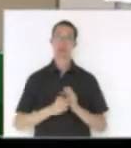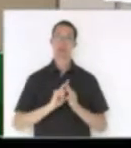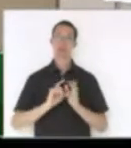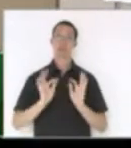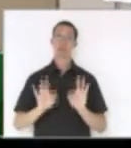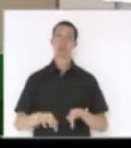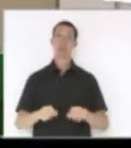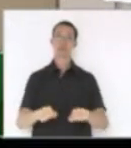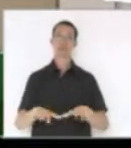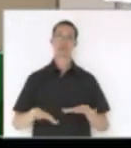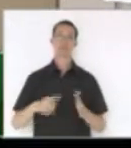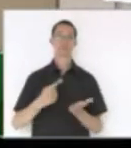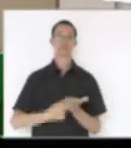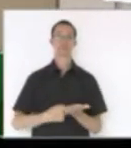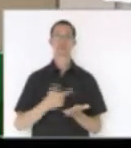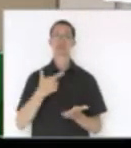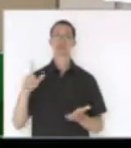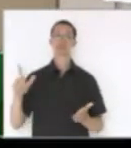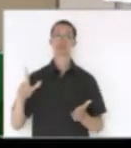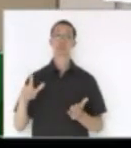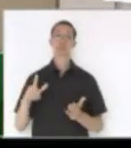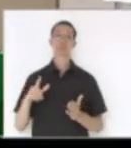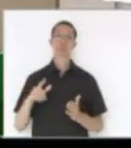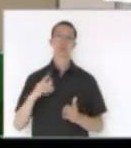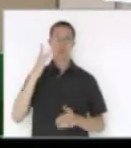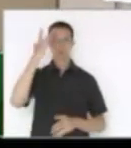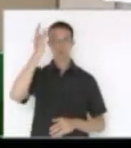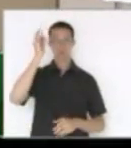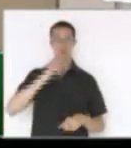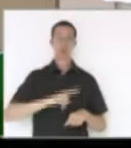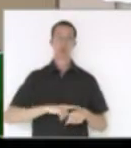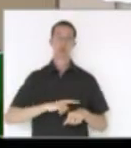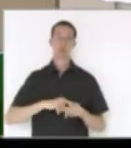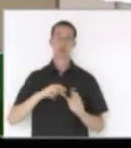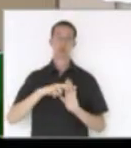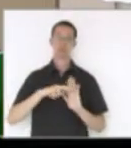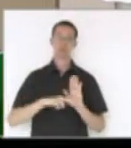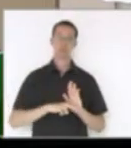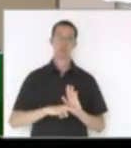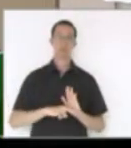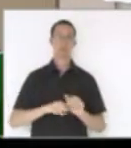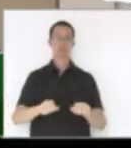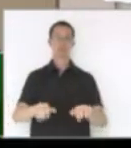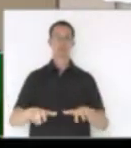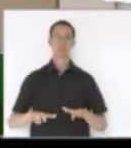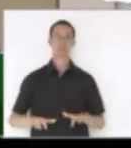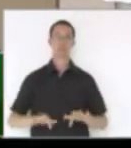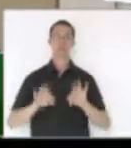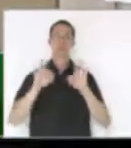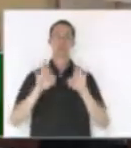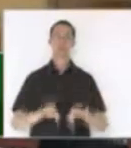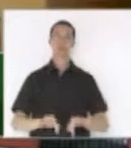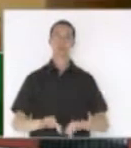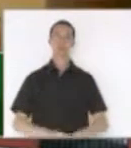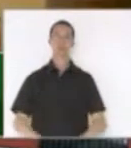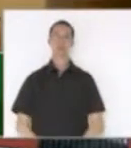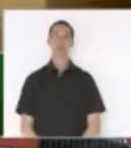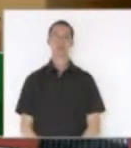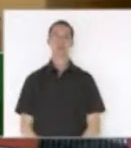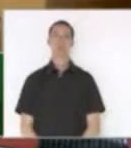a sessão convoca outra ordinária para amanhã no horário regimental. Está encerrada a sessão.